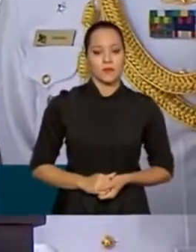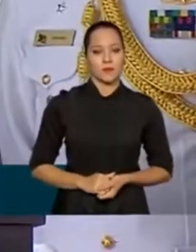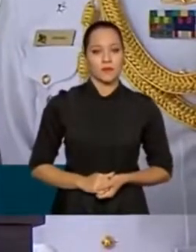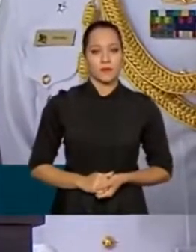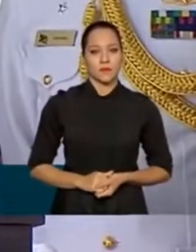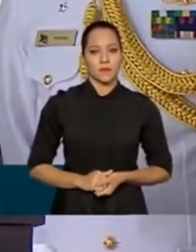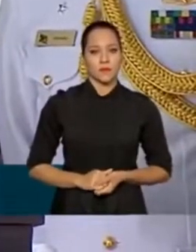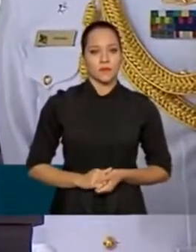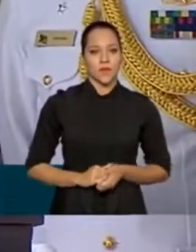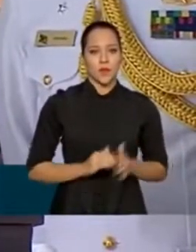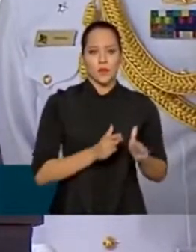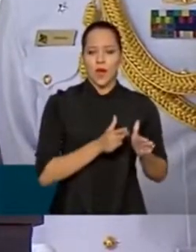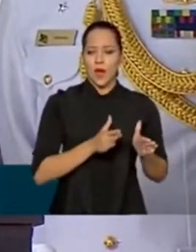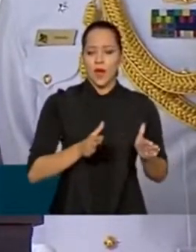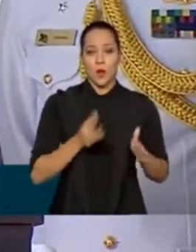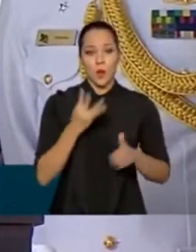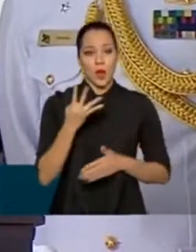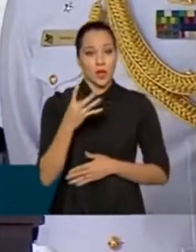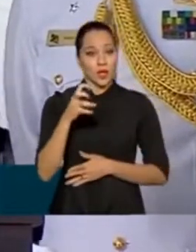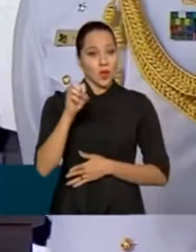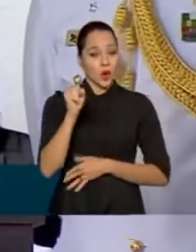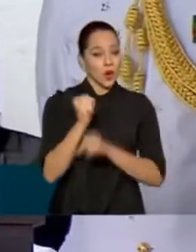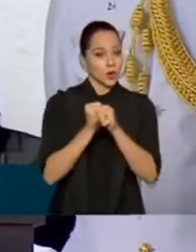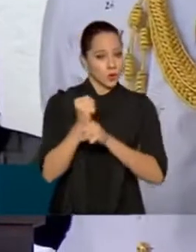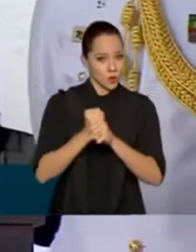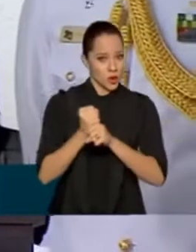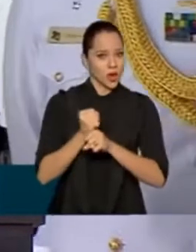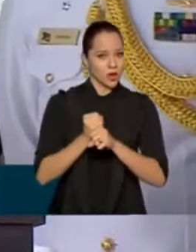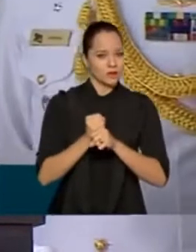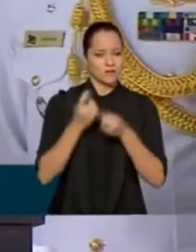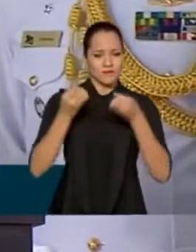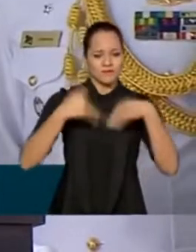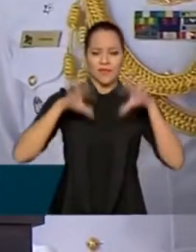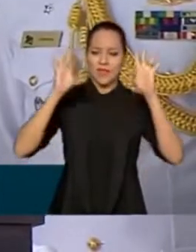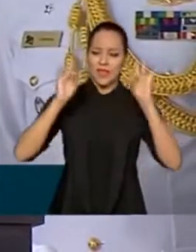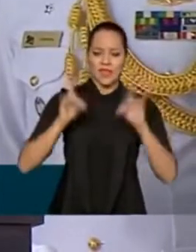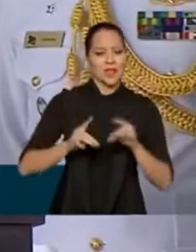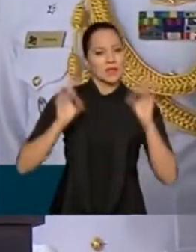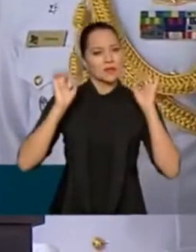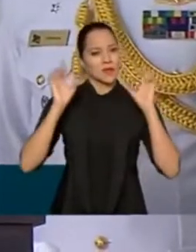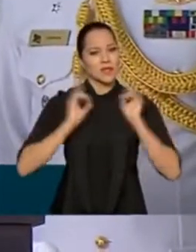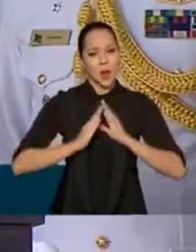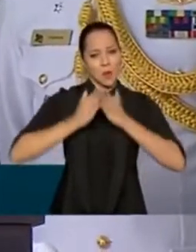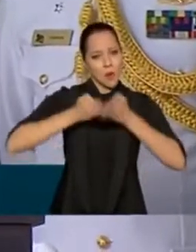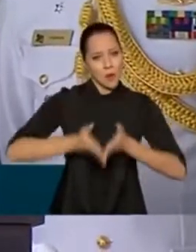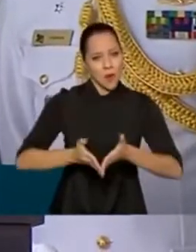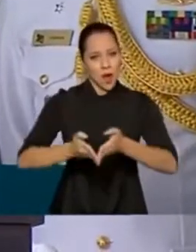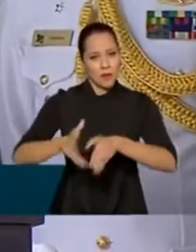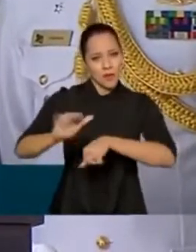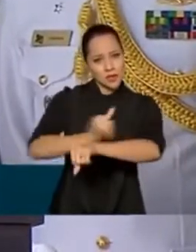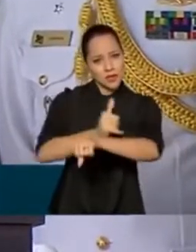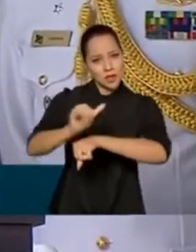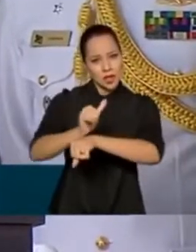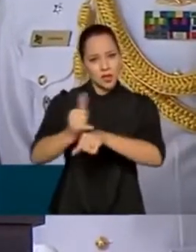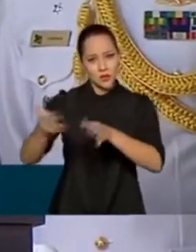após mais de 48 anos, guarneço detalhe especial para o mar, para as manobras de